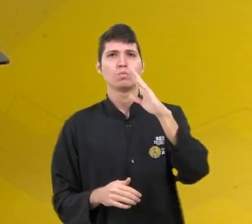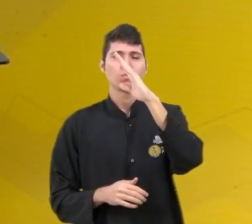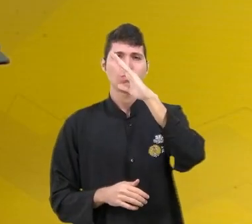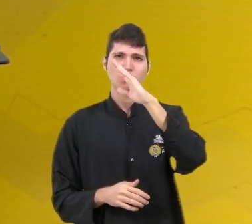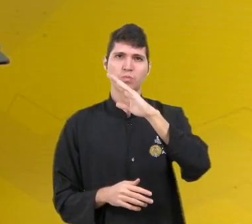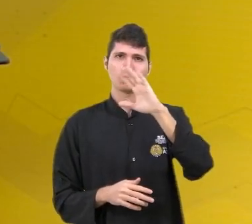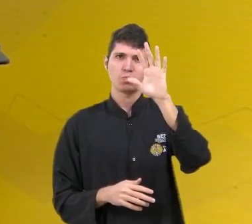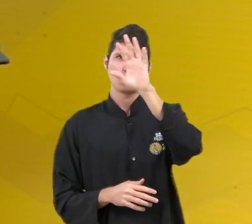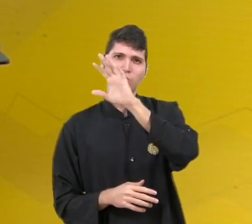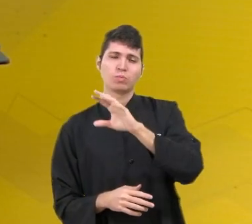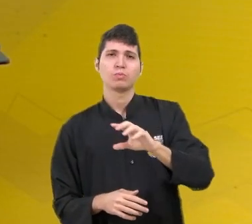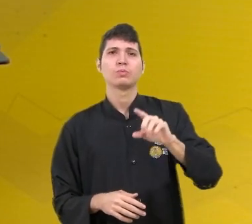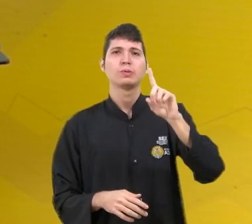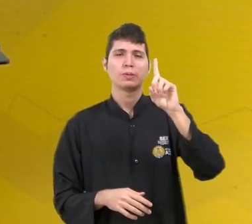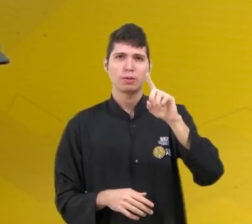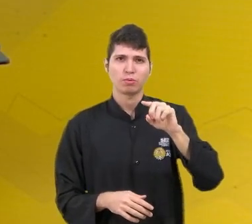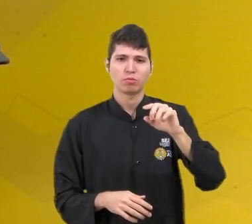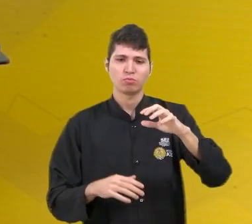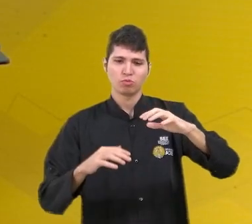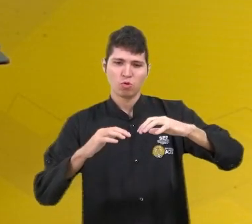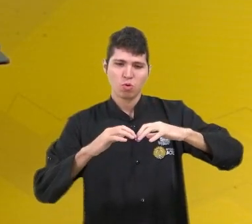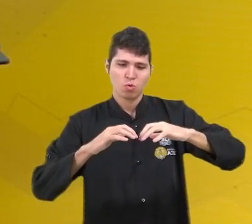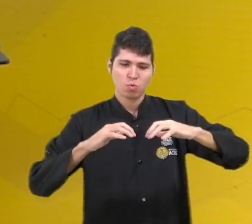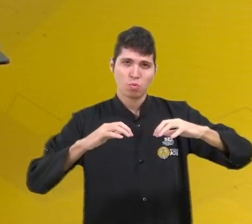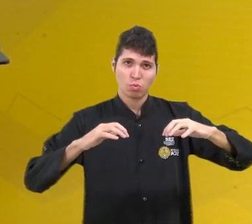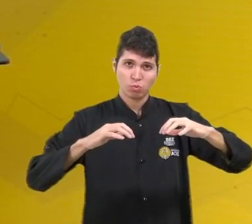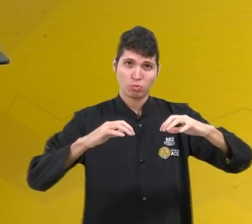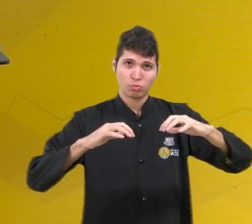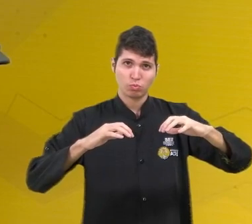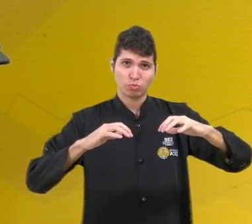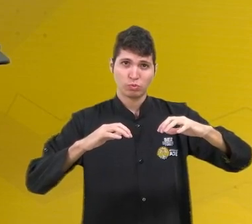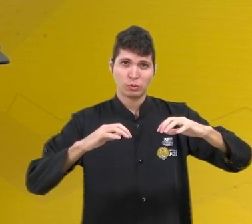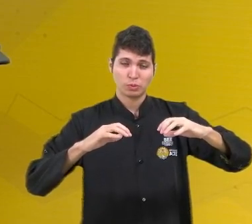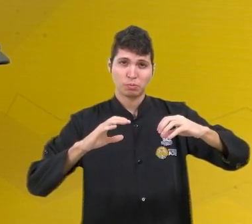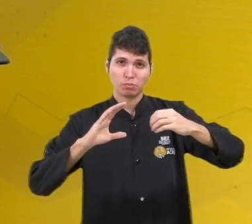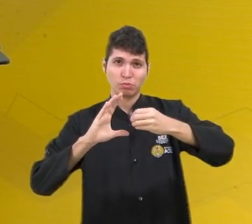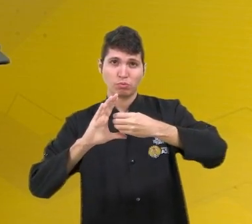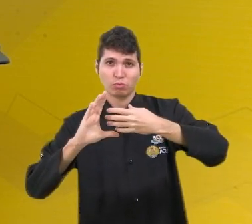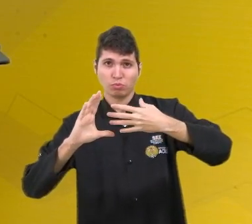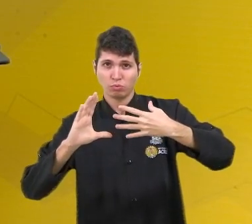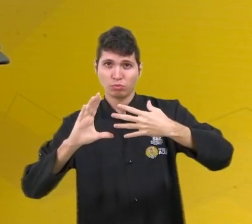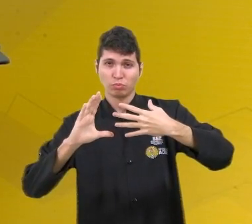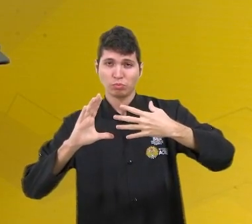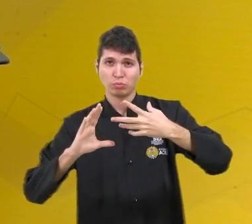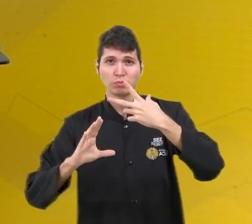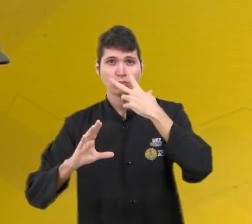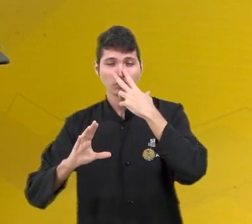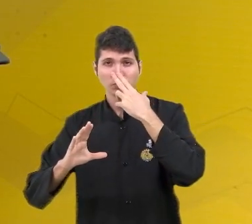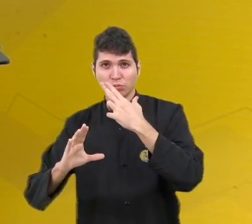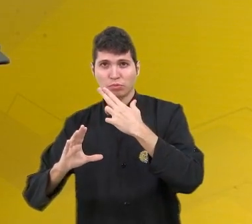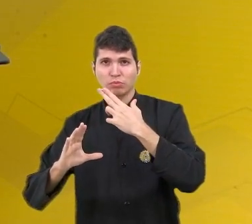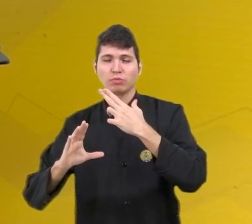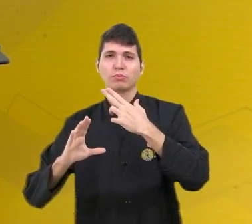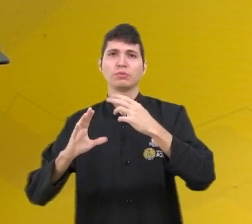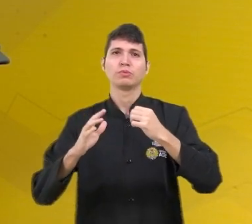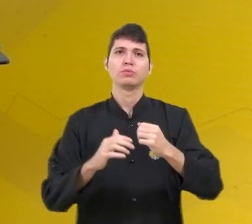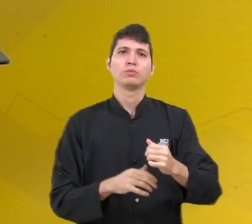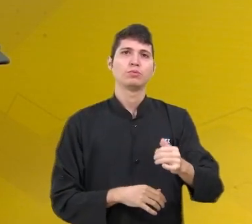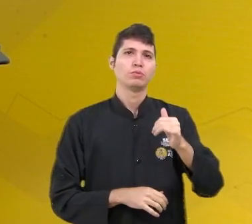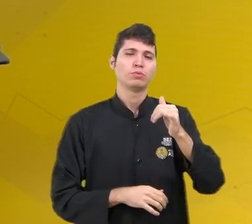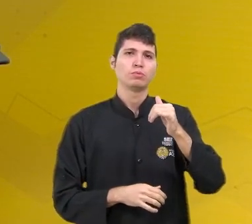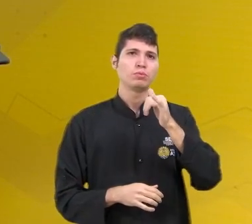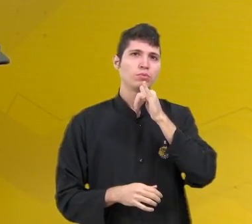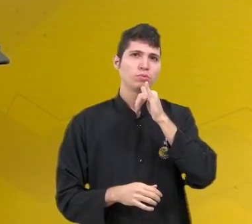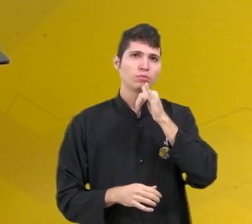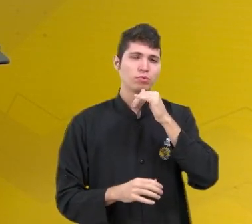de dividir porções do território por características comuns. Podem ser essas características